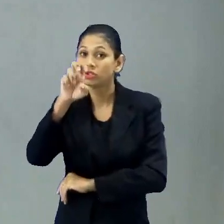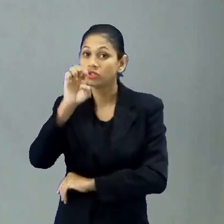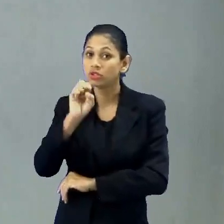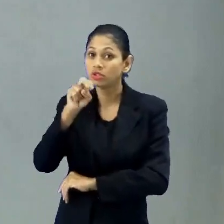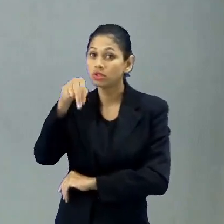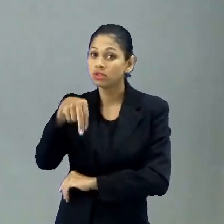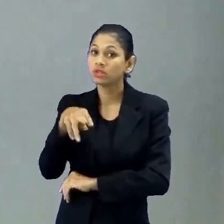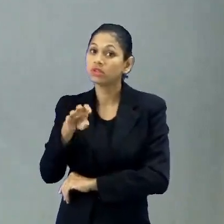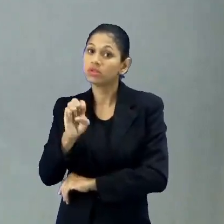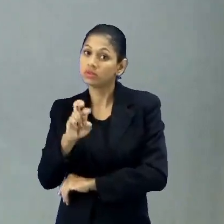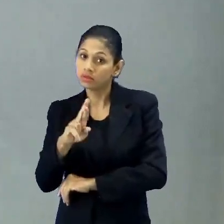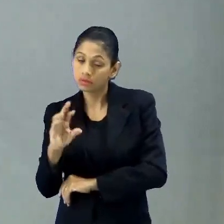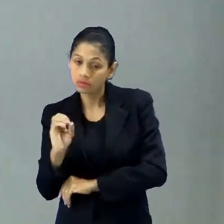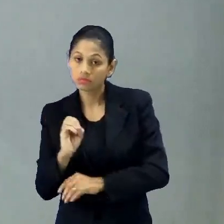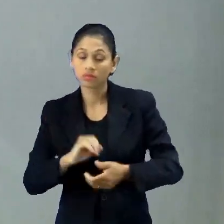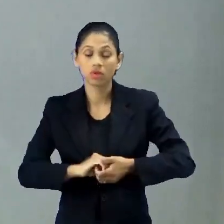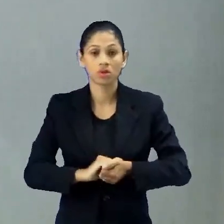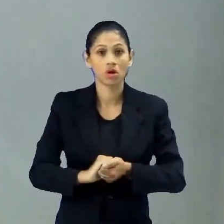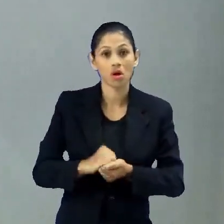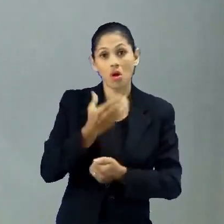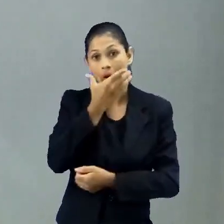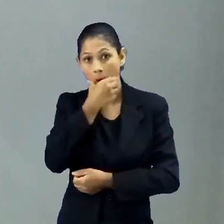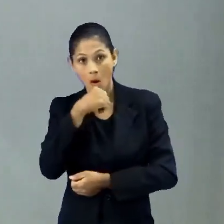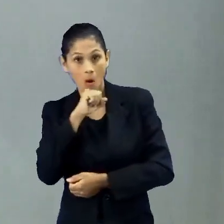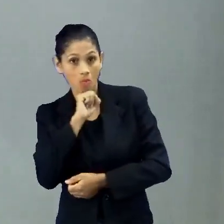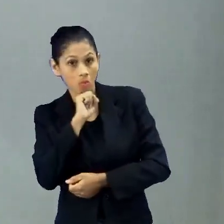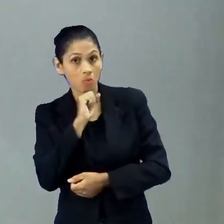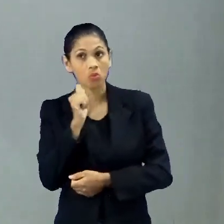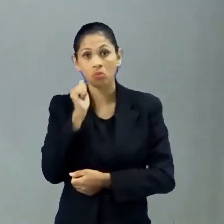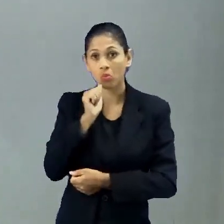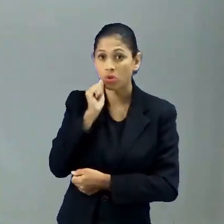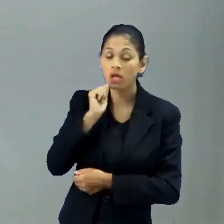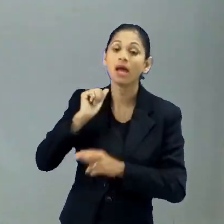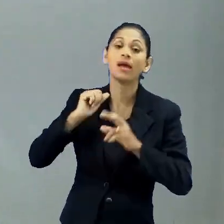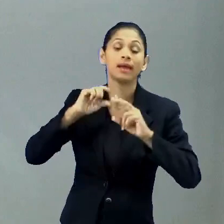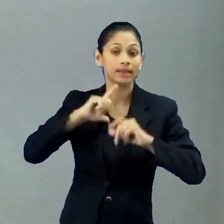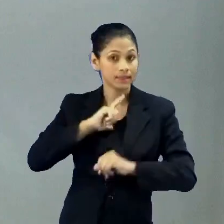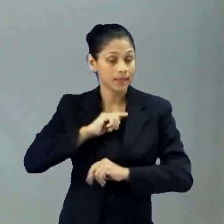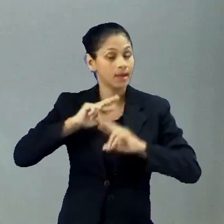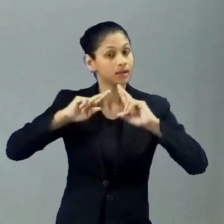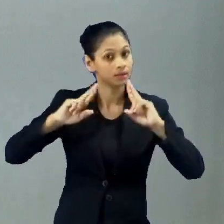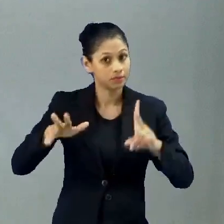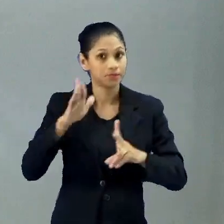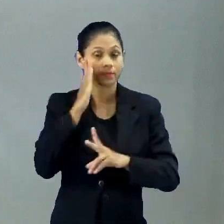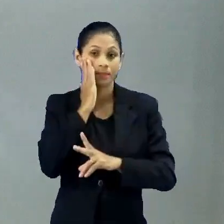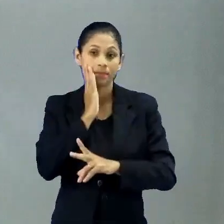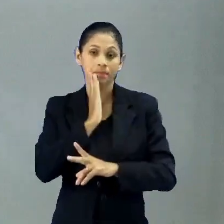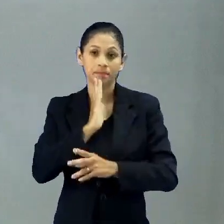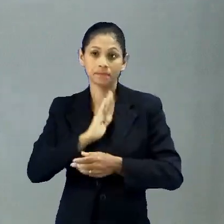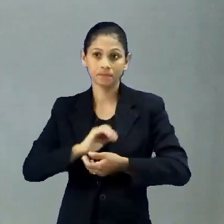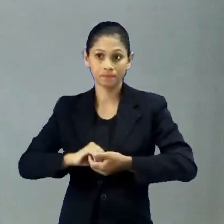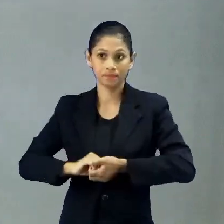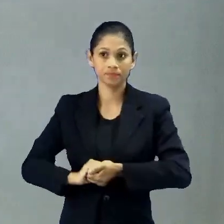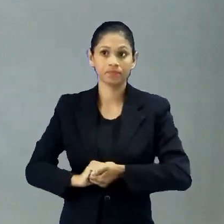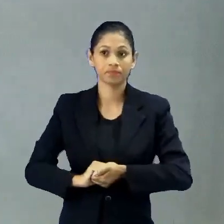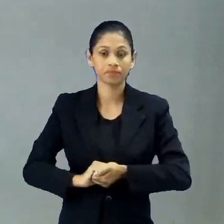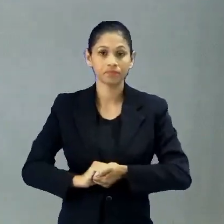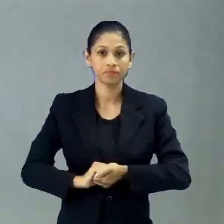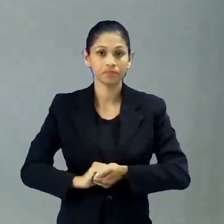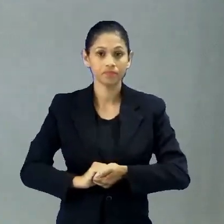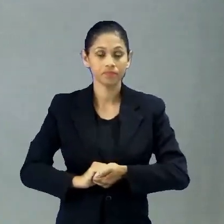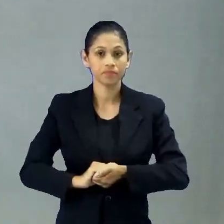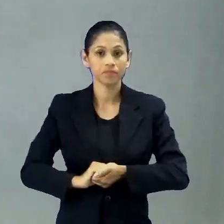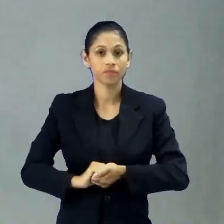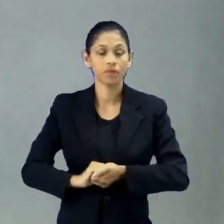respeito ao fato de ser homem e mulher, levando em consideração, né, a questão mais biológica da coisa, né?